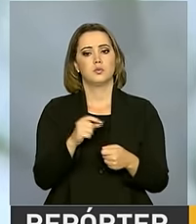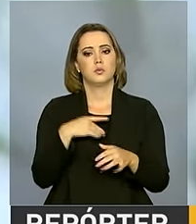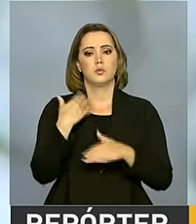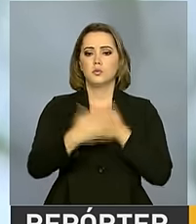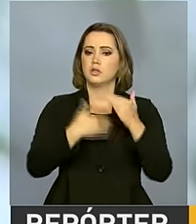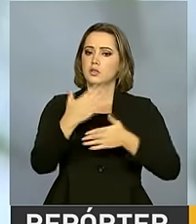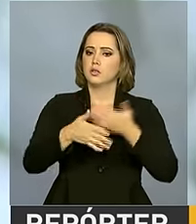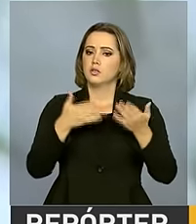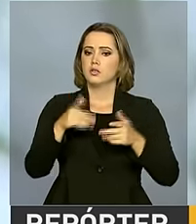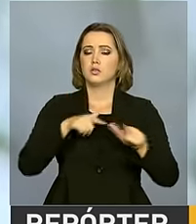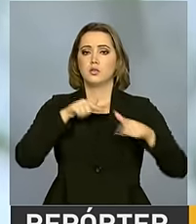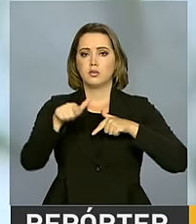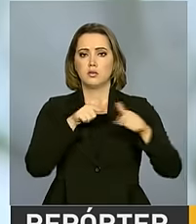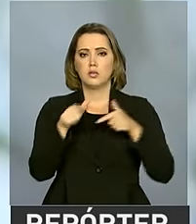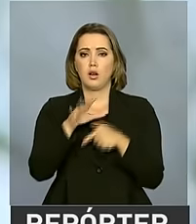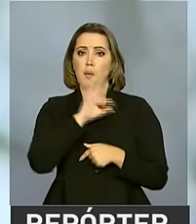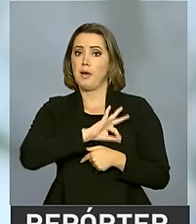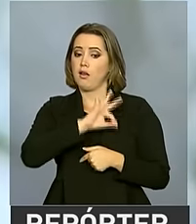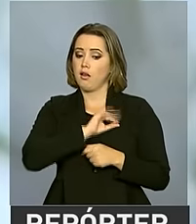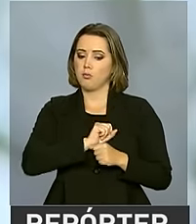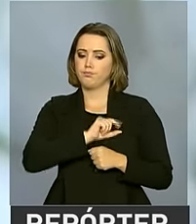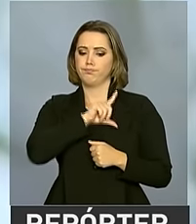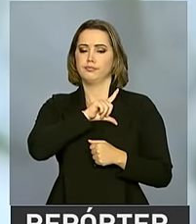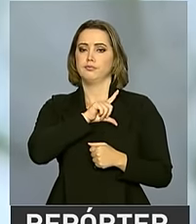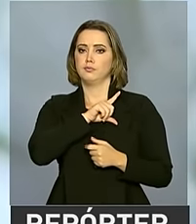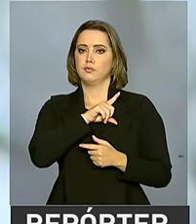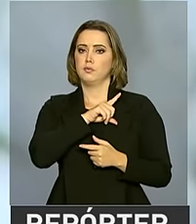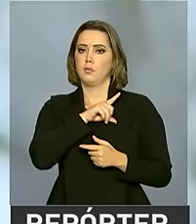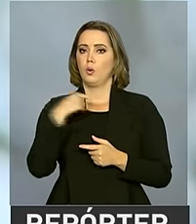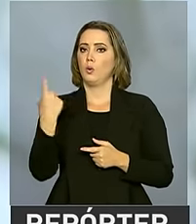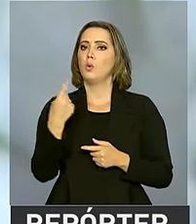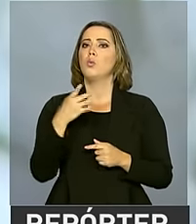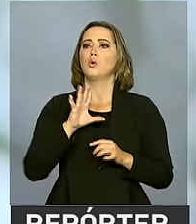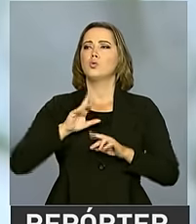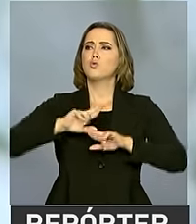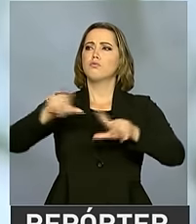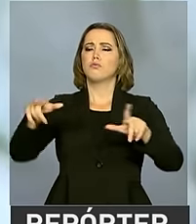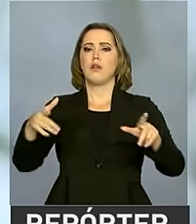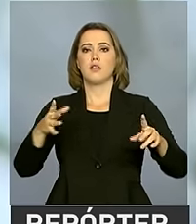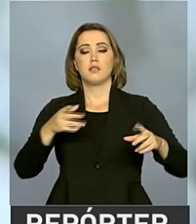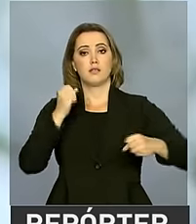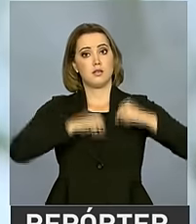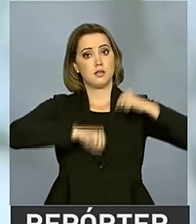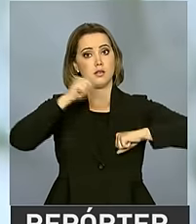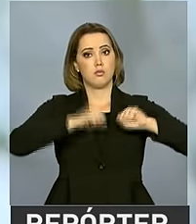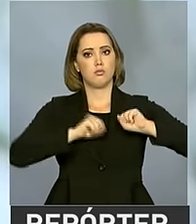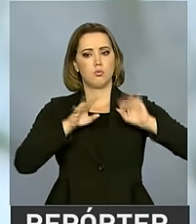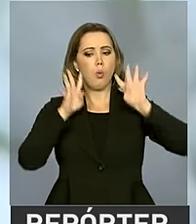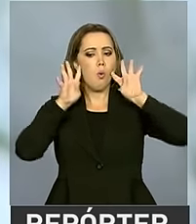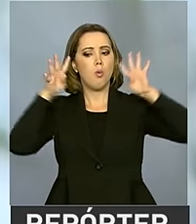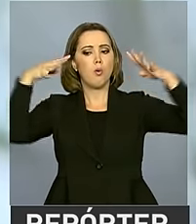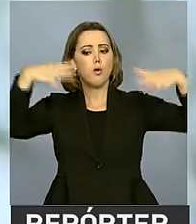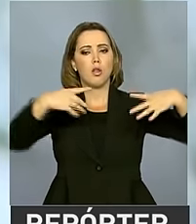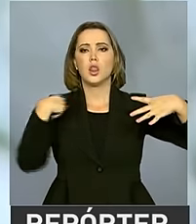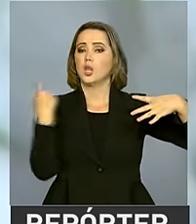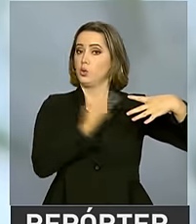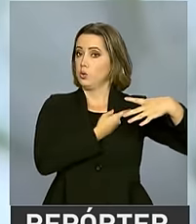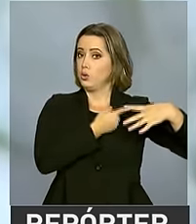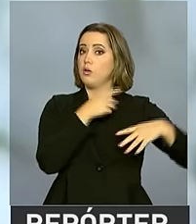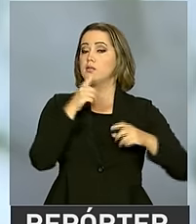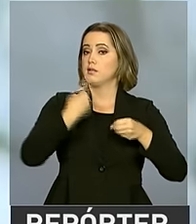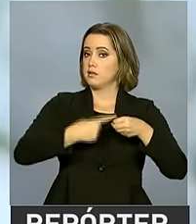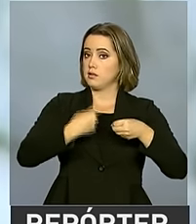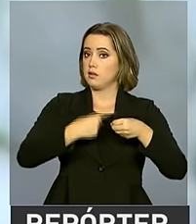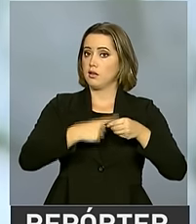geração de emprego em renda da nossa cidade aumente para que indústrias e empresas venham a se instalar na nossa cidade isso